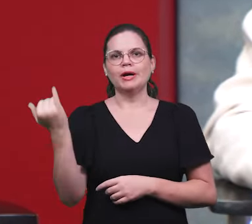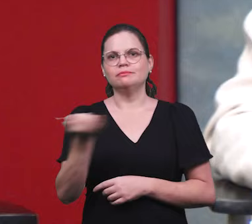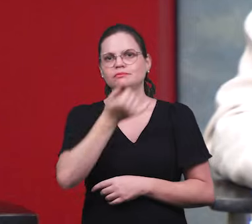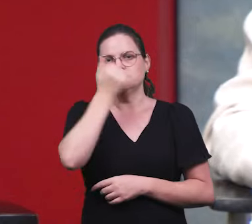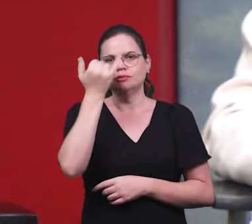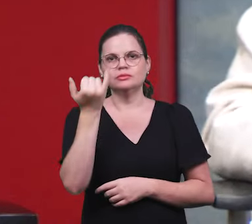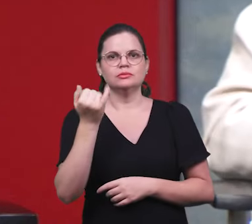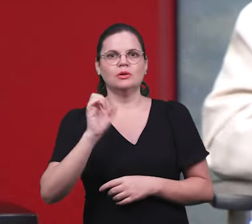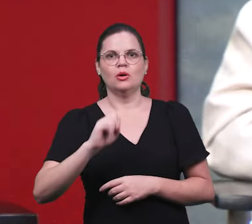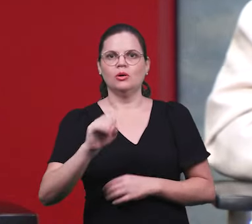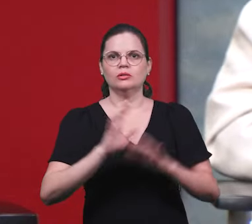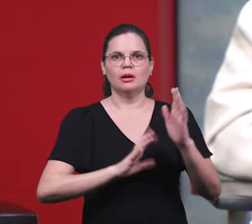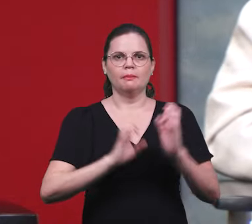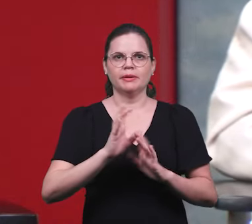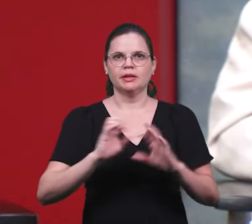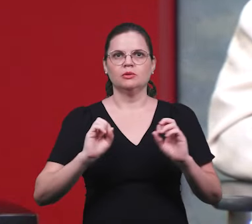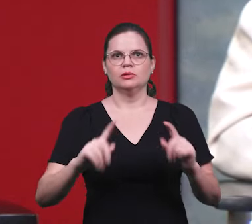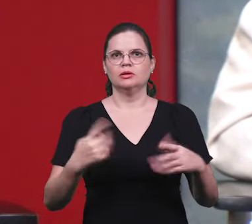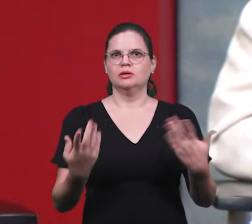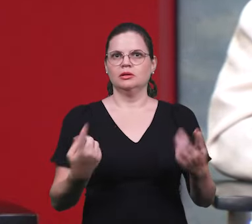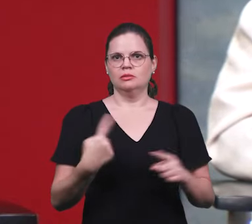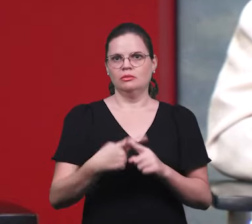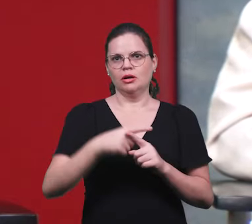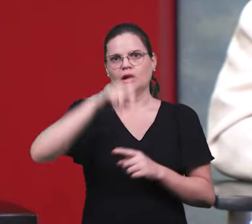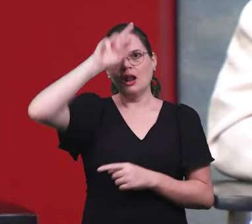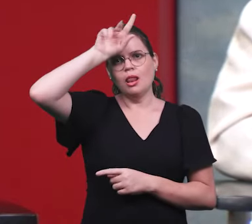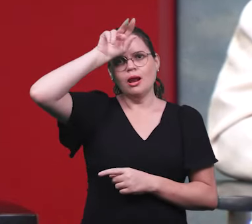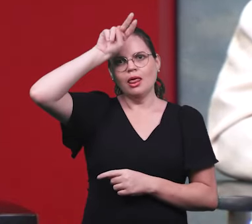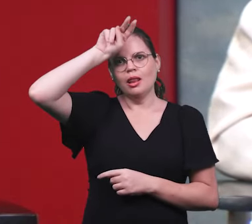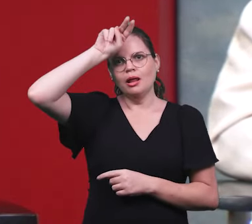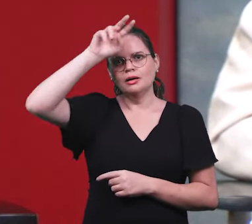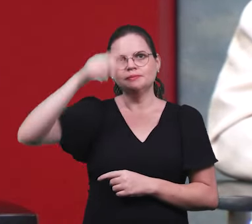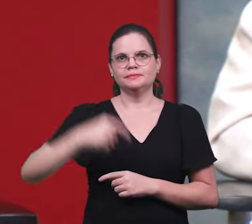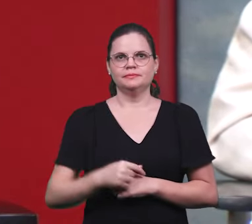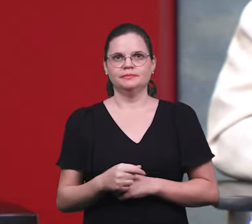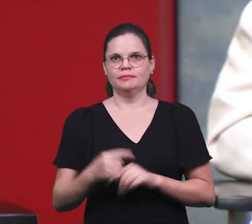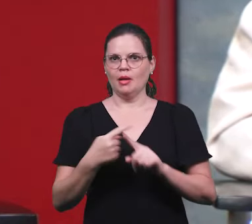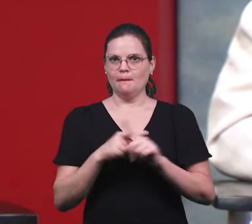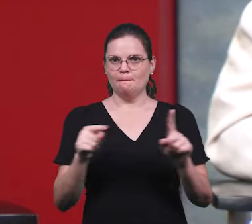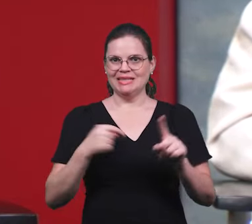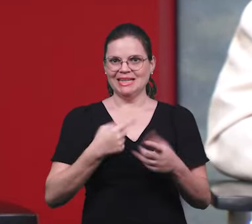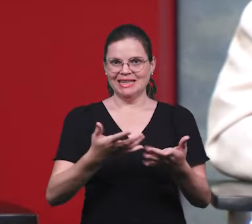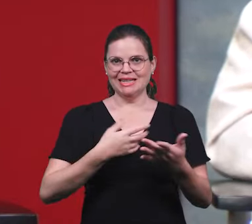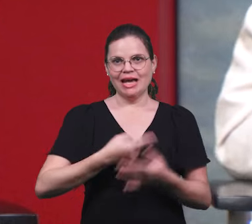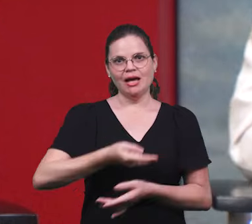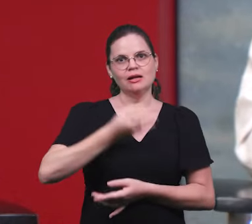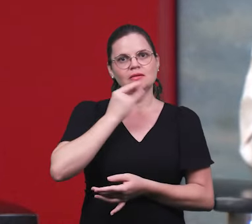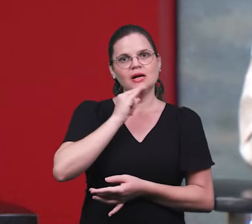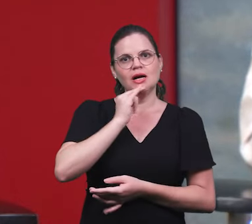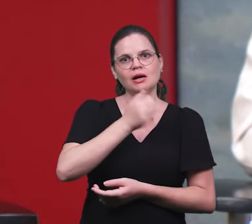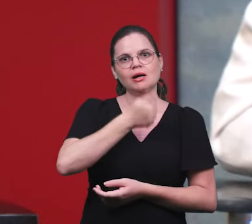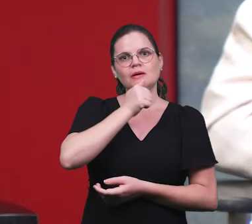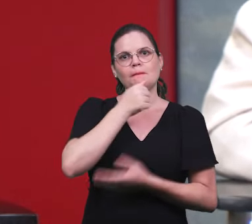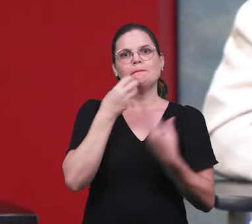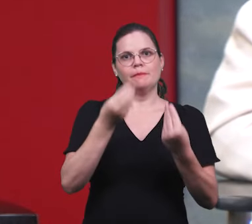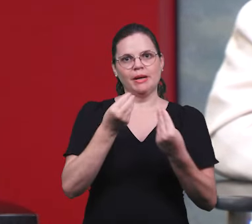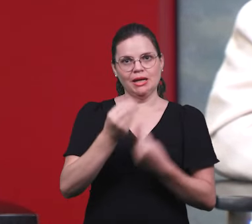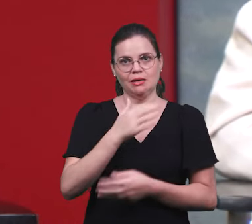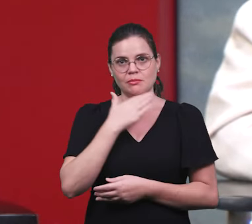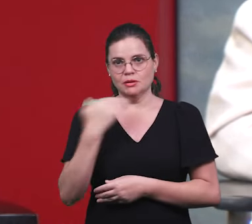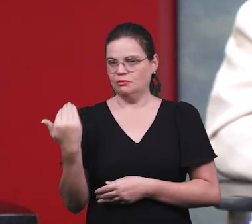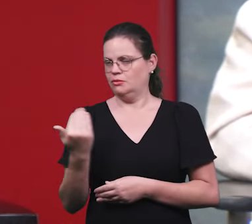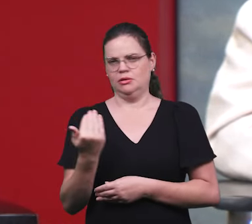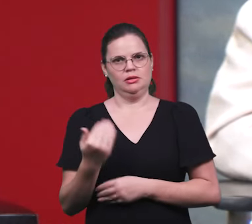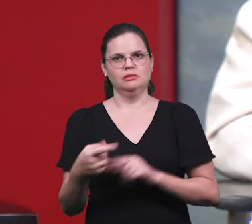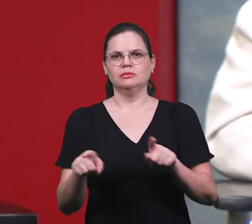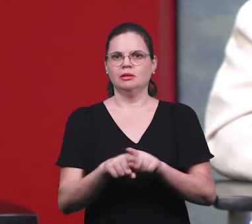na vida, uma briga por causa daquele estado que ele estava, mas ele não buscou isso para isso. E às vezes você vê